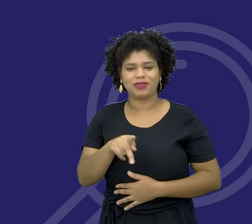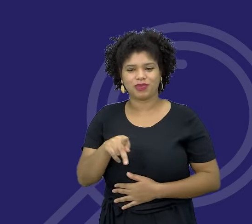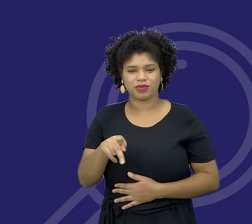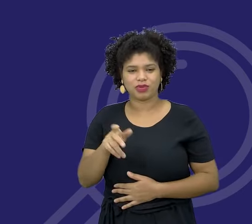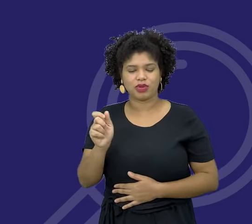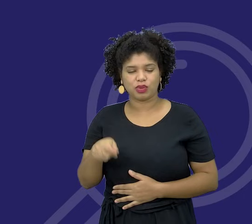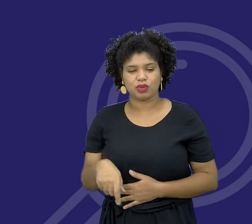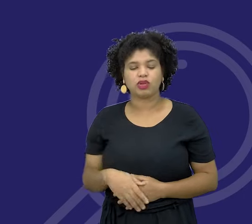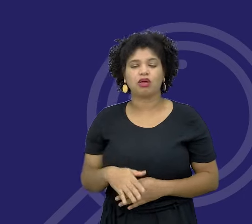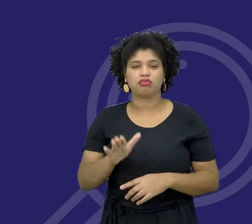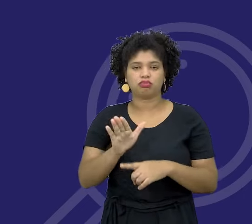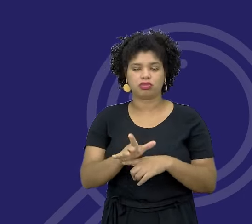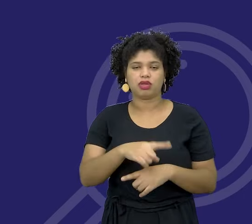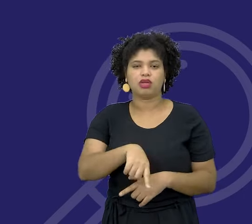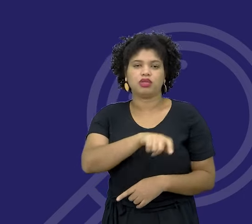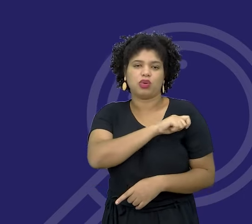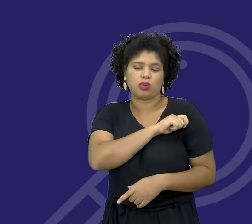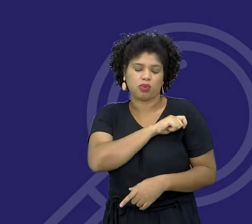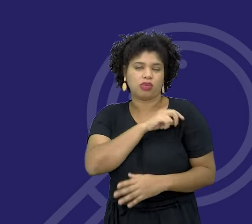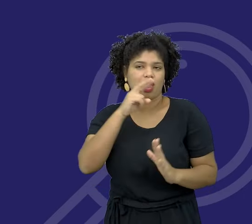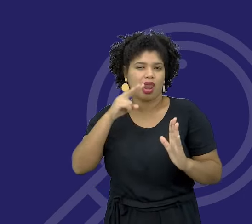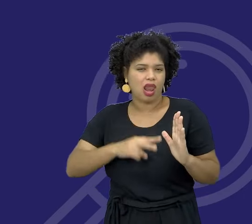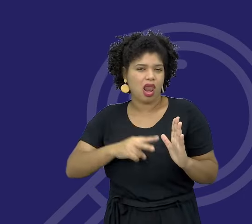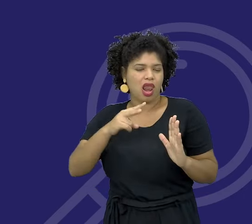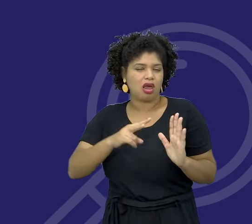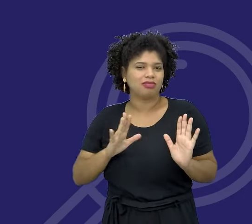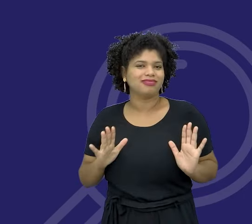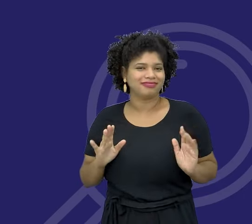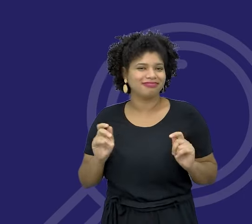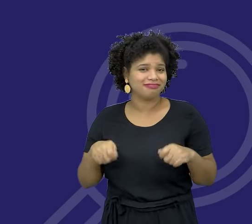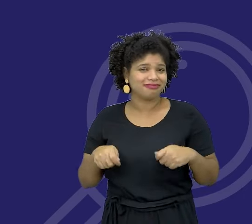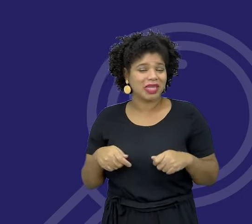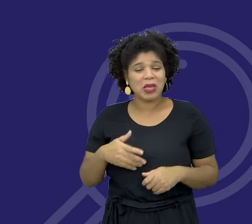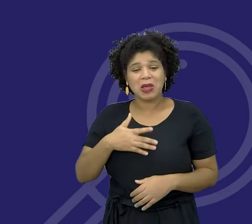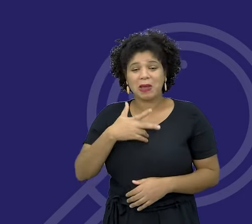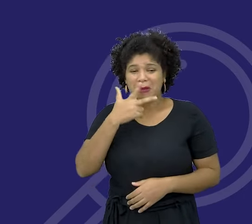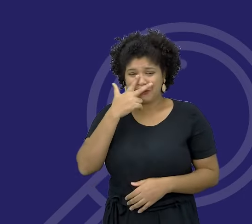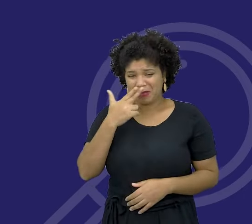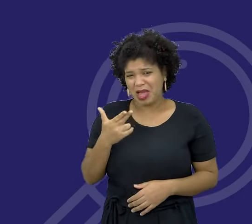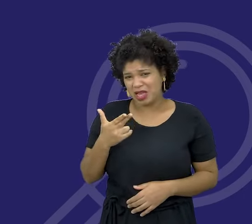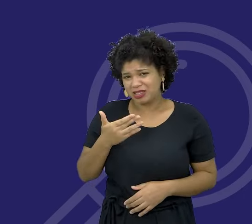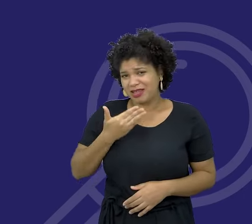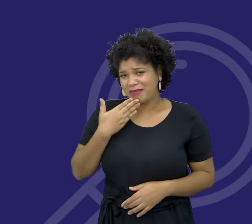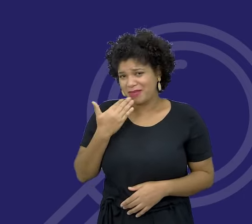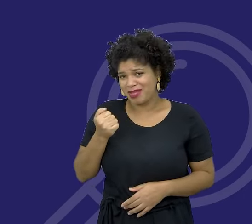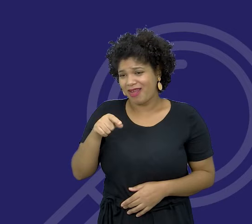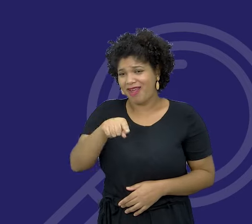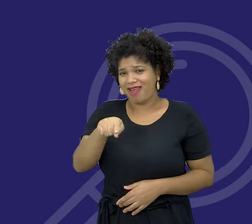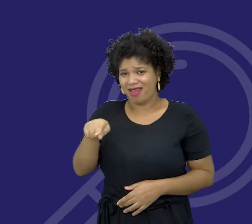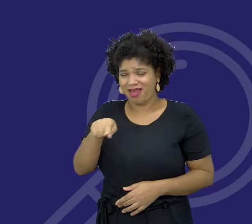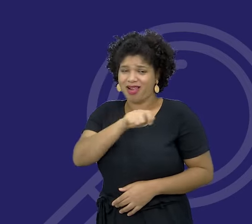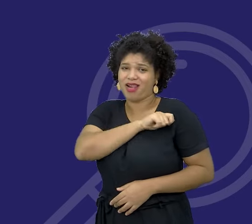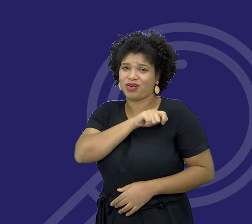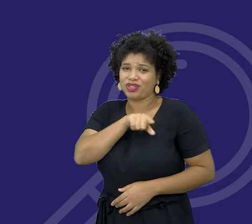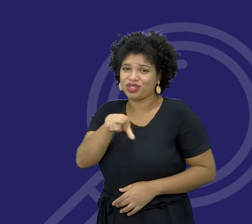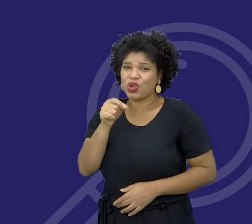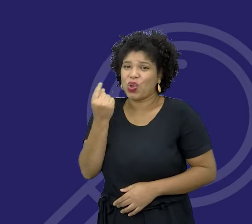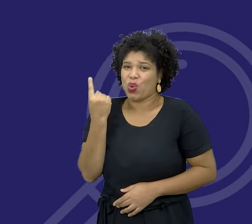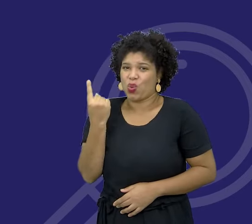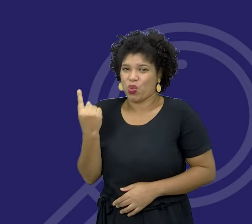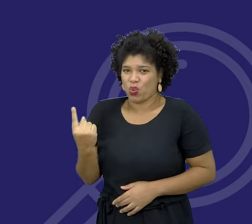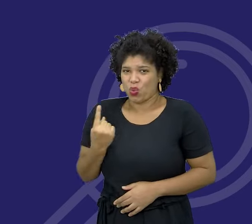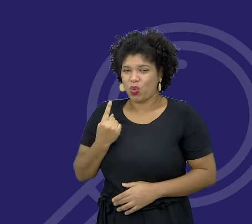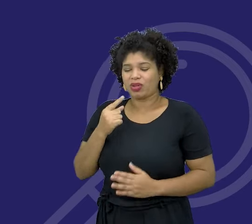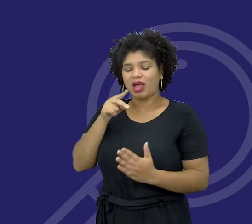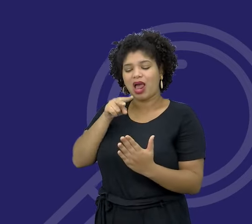os estudantes, lendo-lhes o problema. Eu acho que aqui é melhor que um aluno leia, que seja uma leitura até